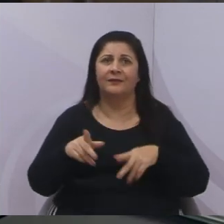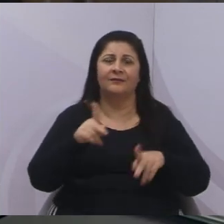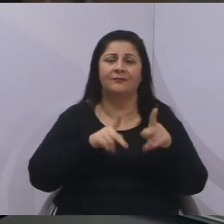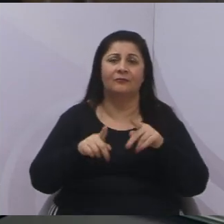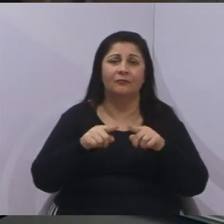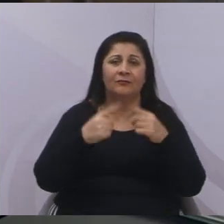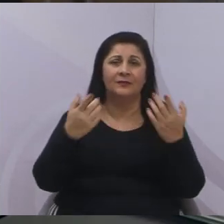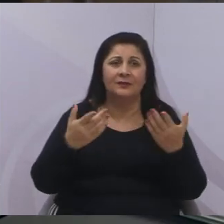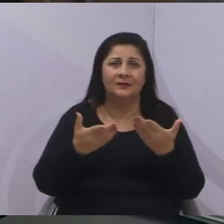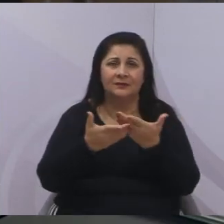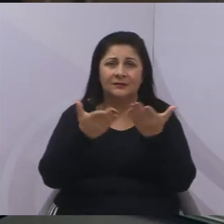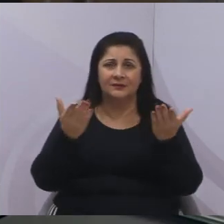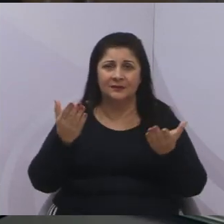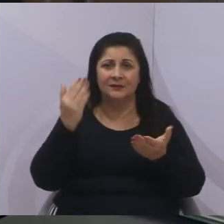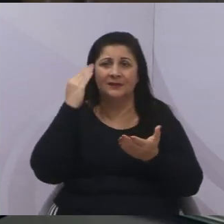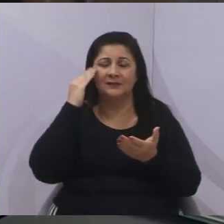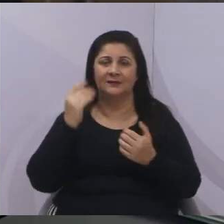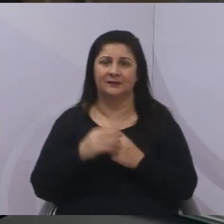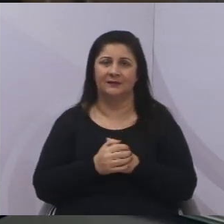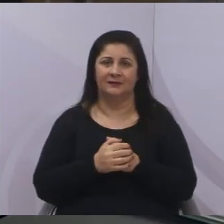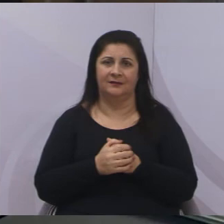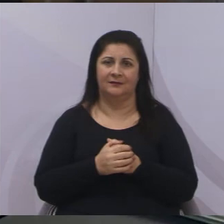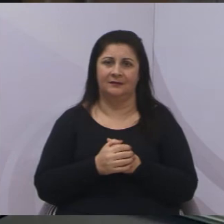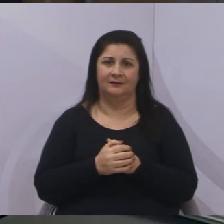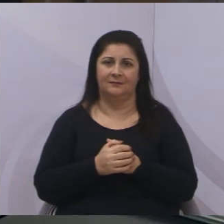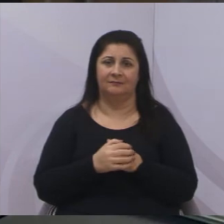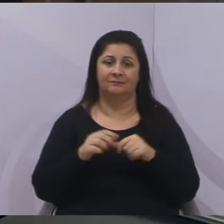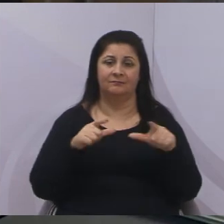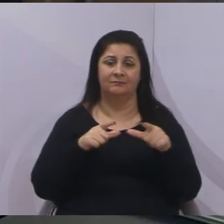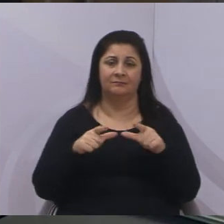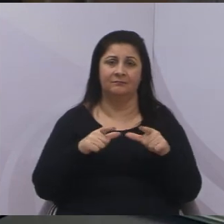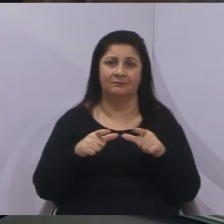entenderem. O nosso processo seletivo foi de 40 horas, porque a gente